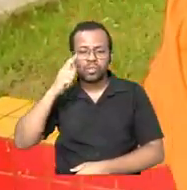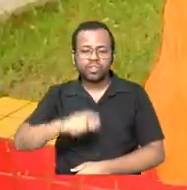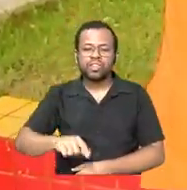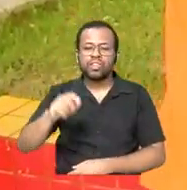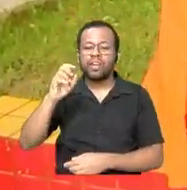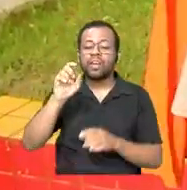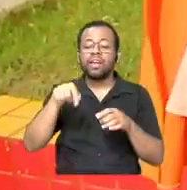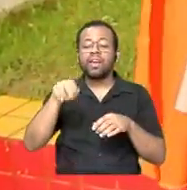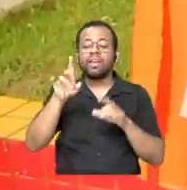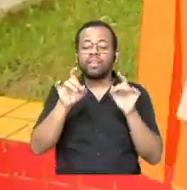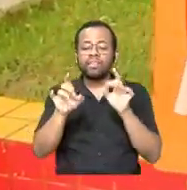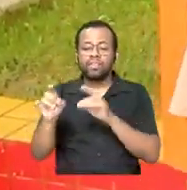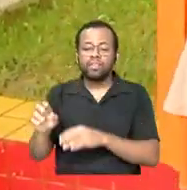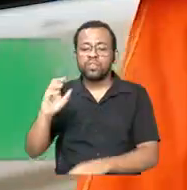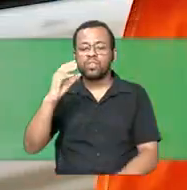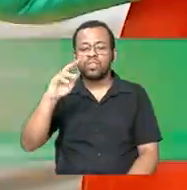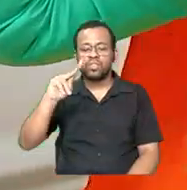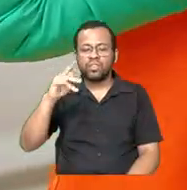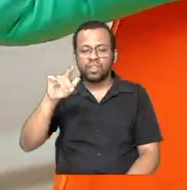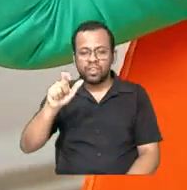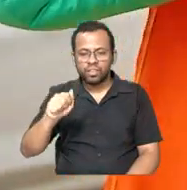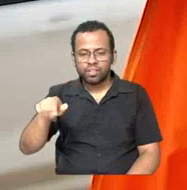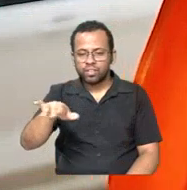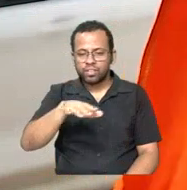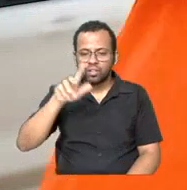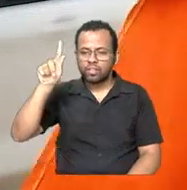da Regional Glória